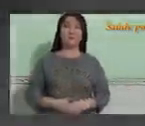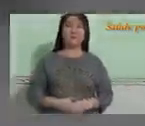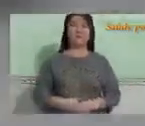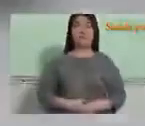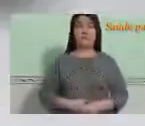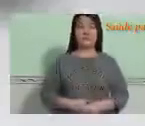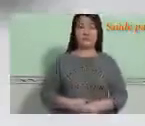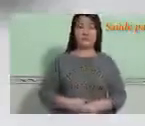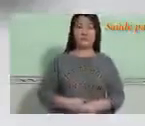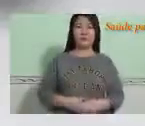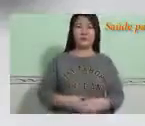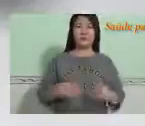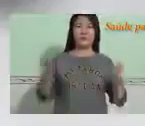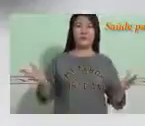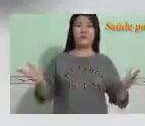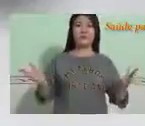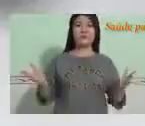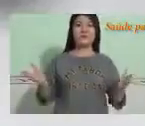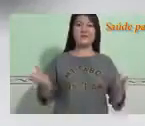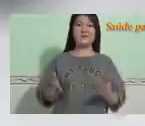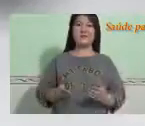COMOQUESTSEN, a doença de Alzheimer.